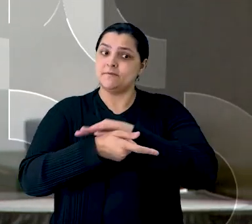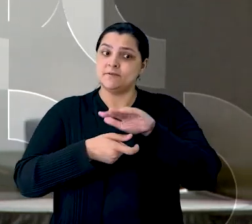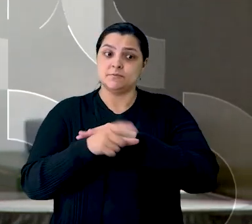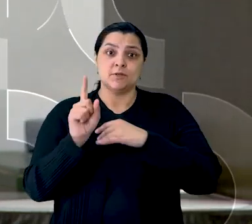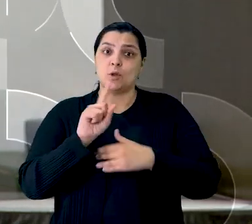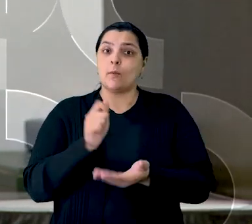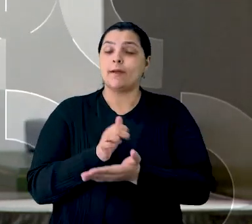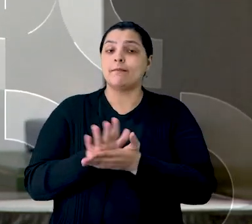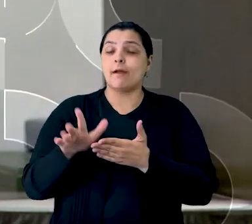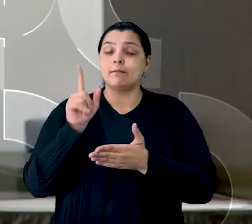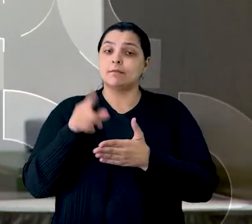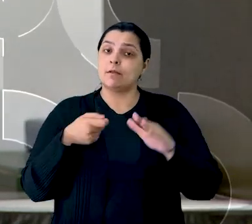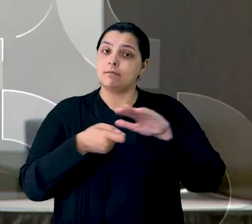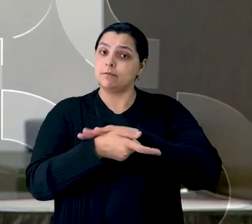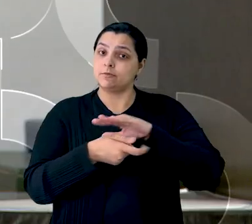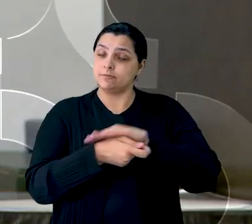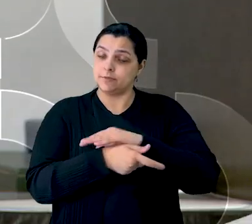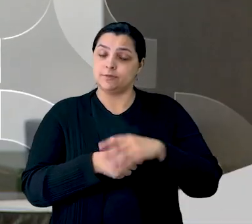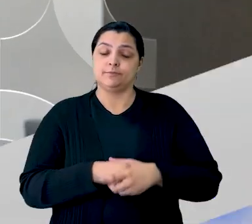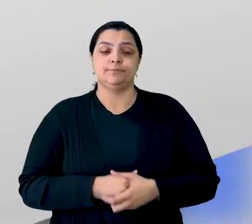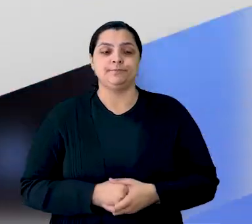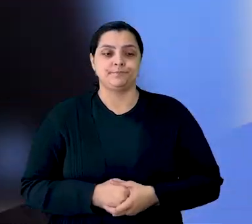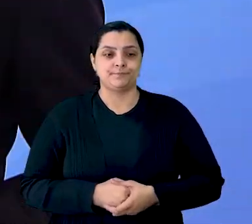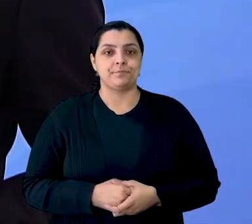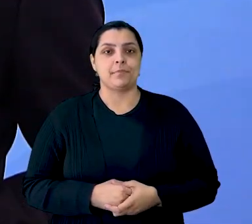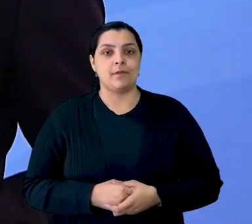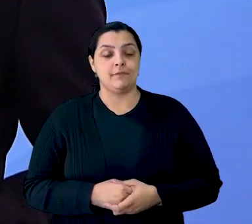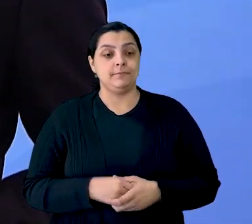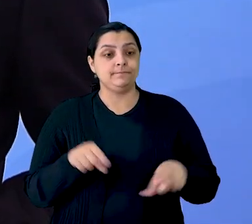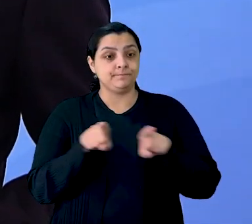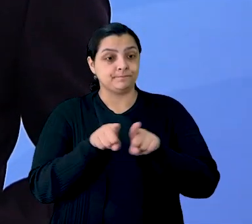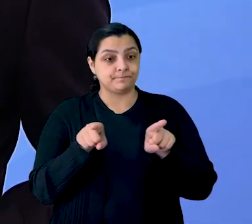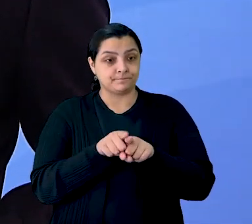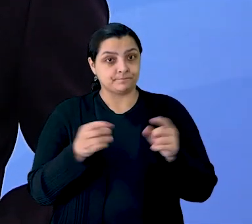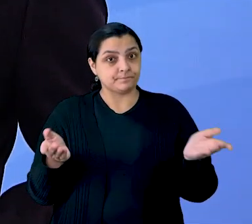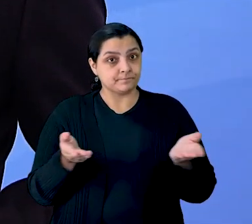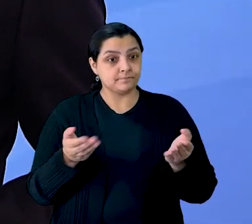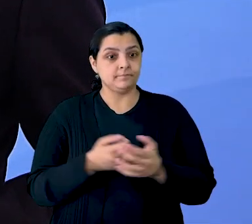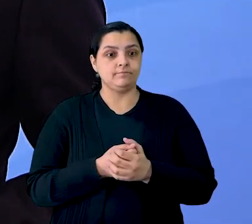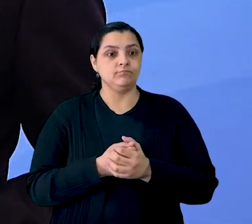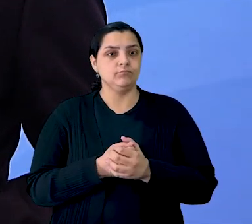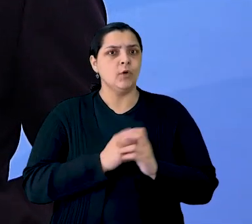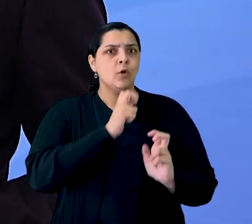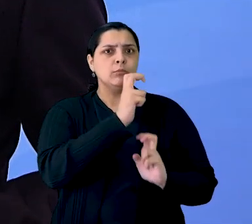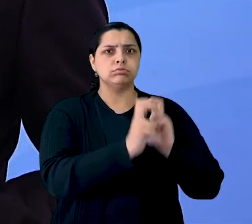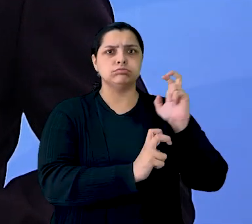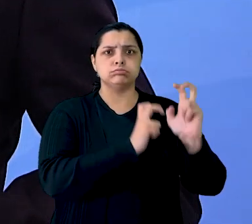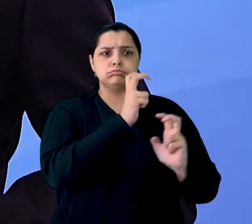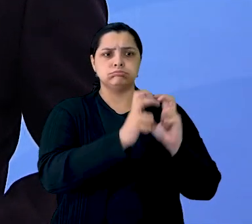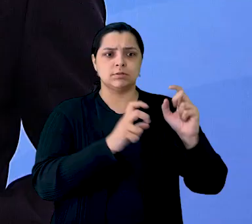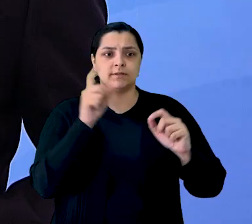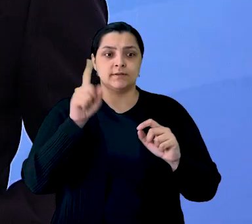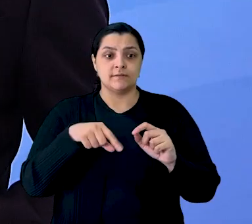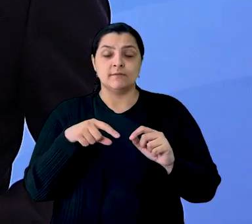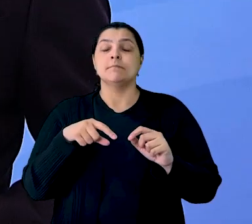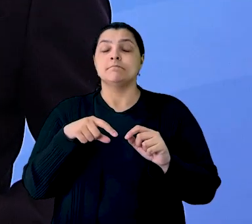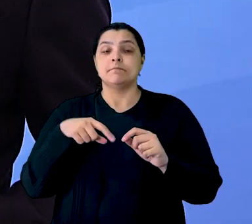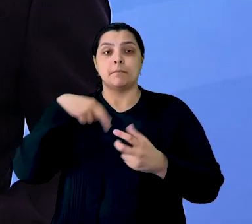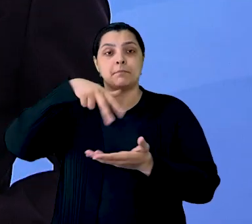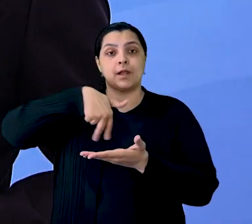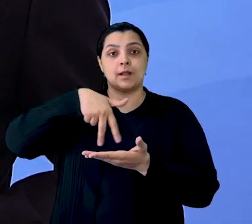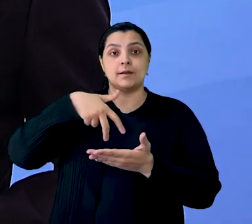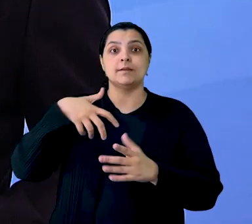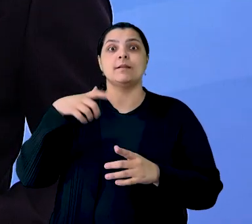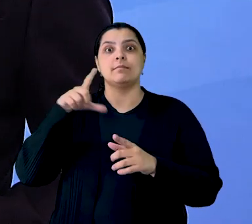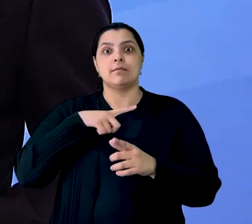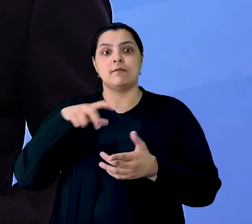trabalho. Não é um custo, é um investimento. E também nesta edição, Parque de Diversões vai responder por acidente que